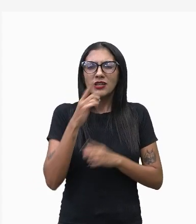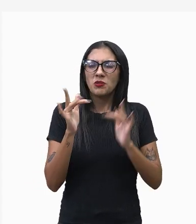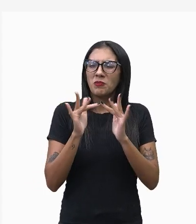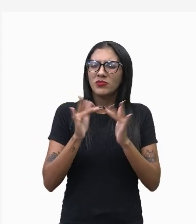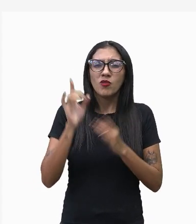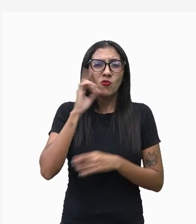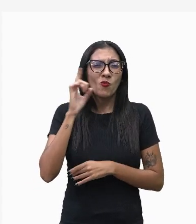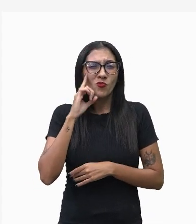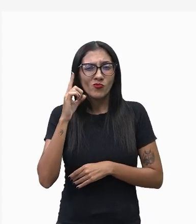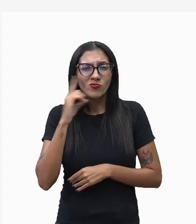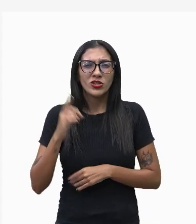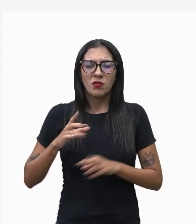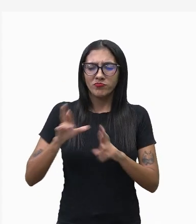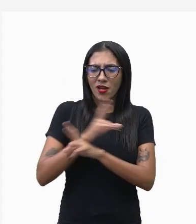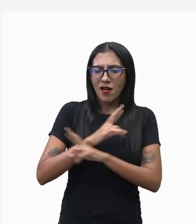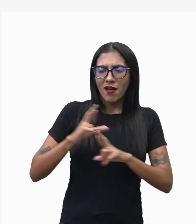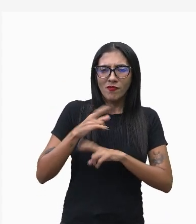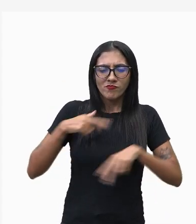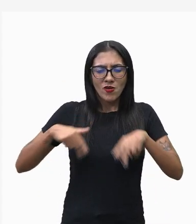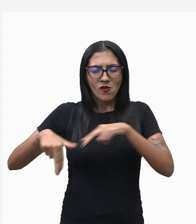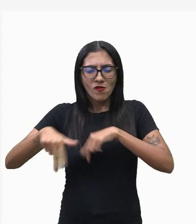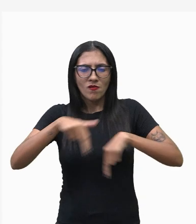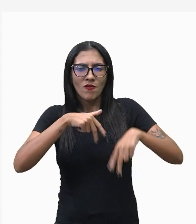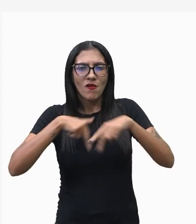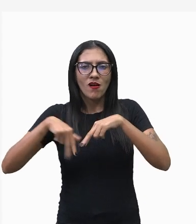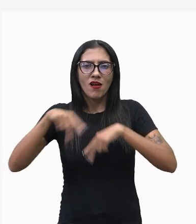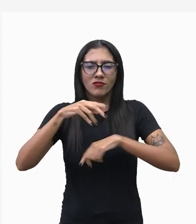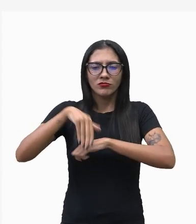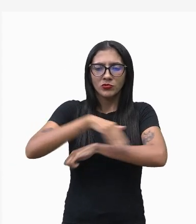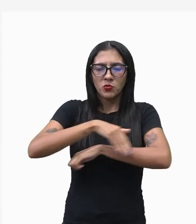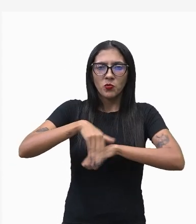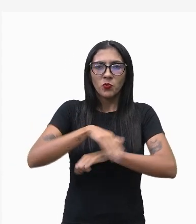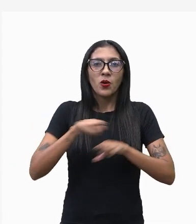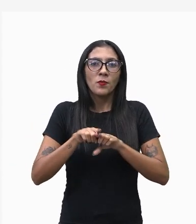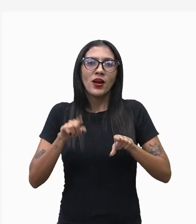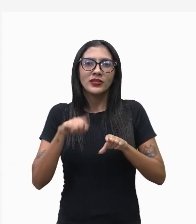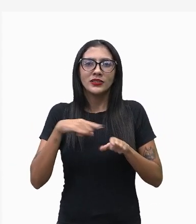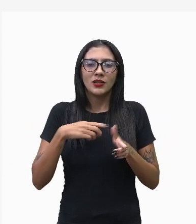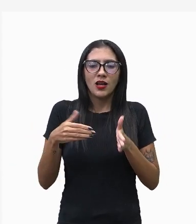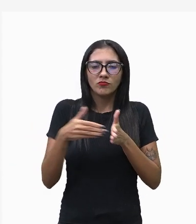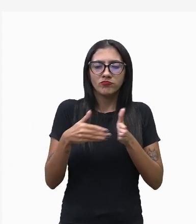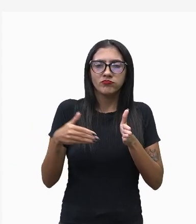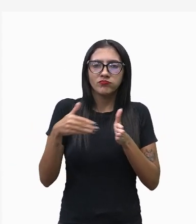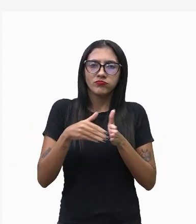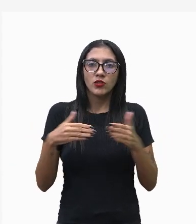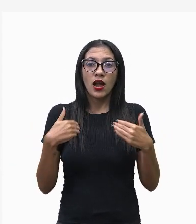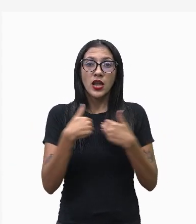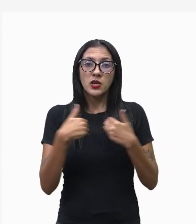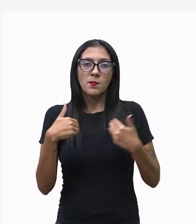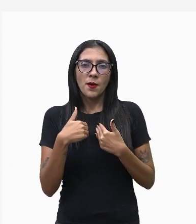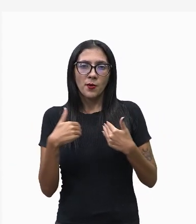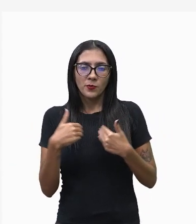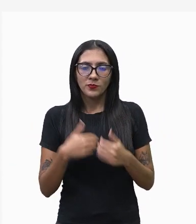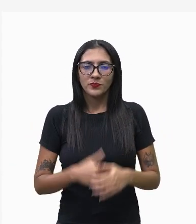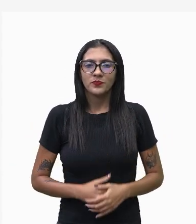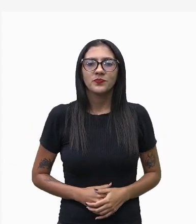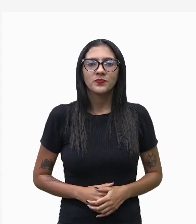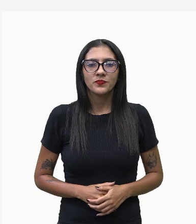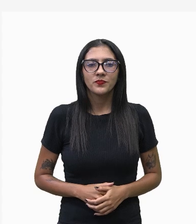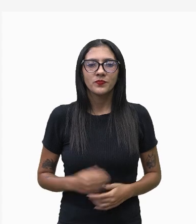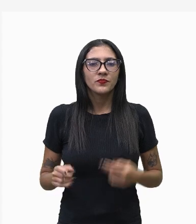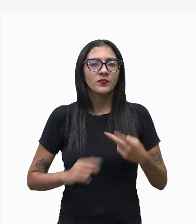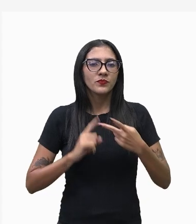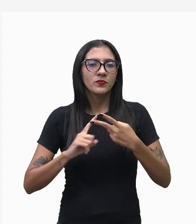carros atrapalha o trânsito dos animais ali, né, da fauna. Também reduzem o isolamento